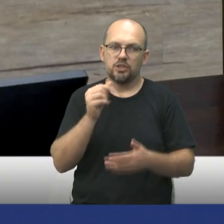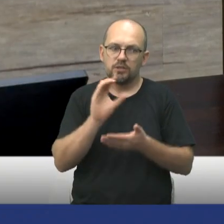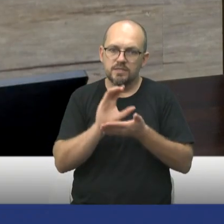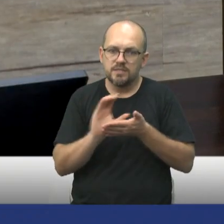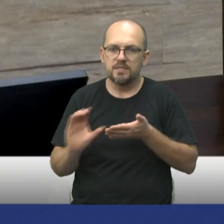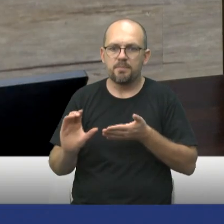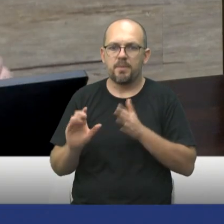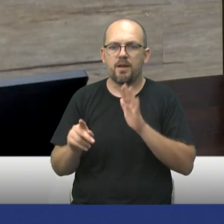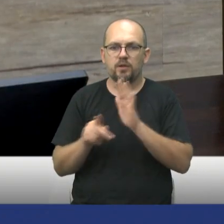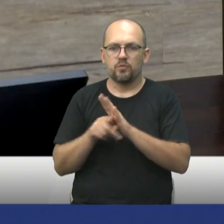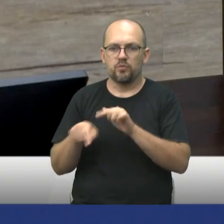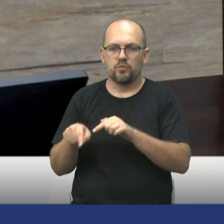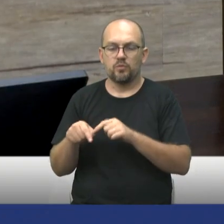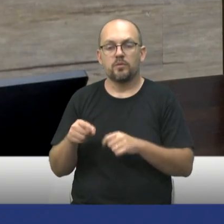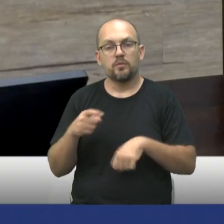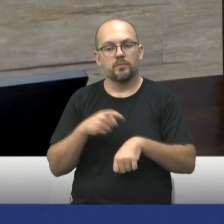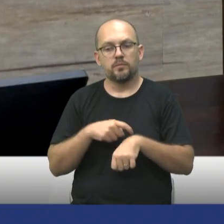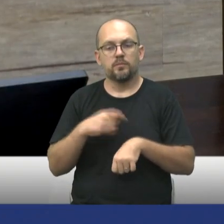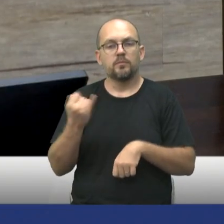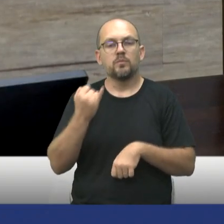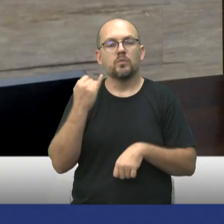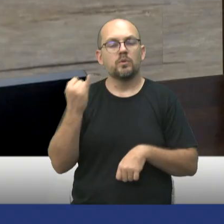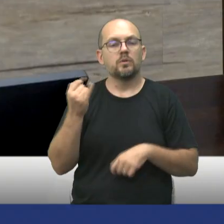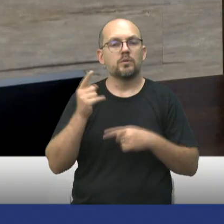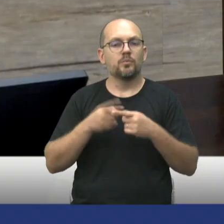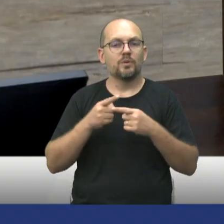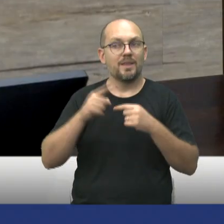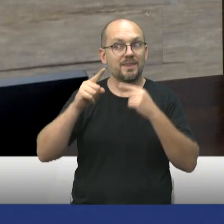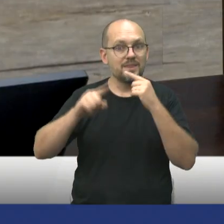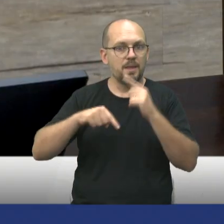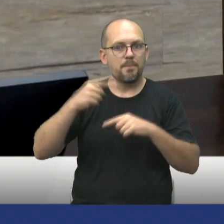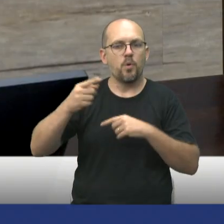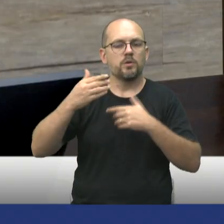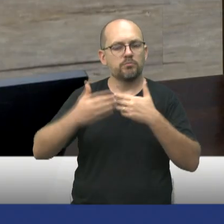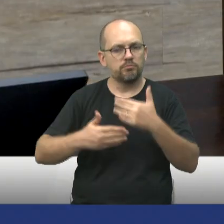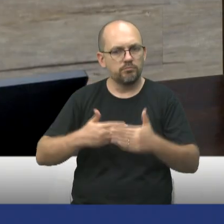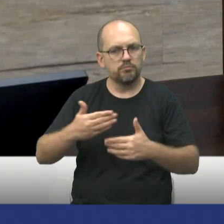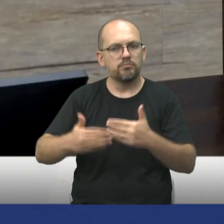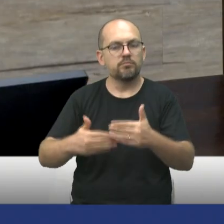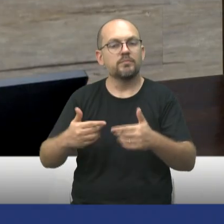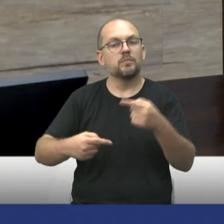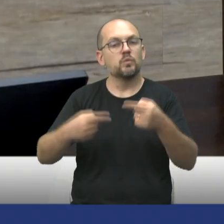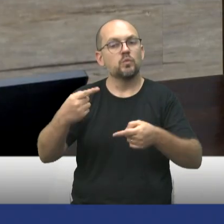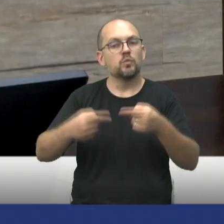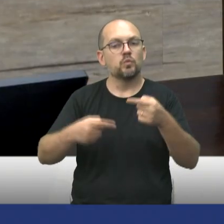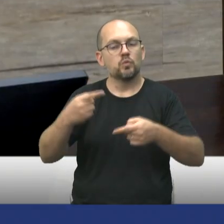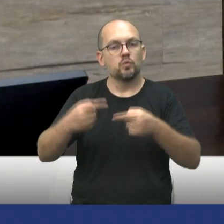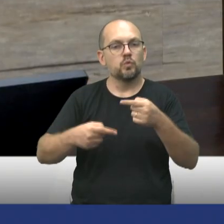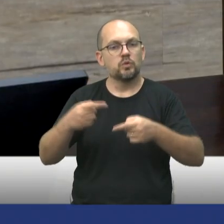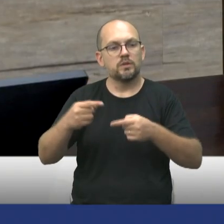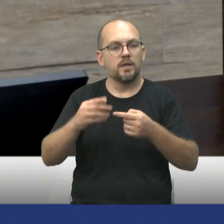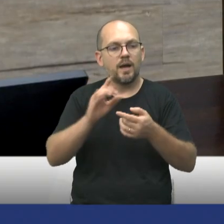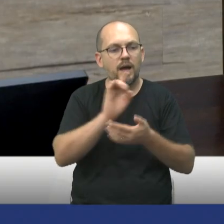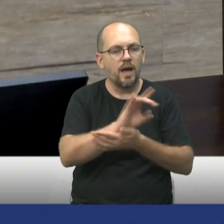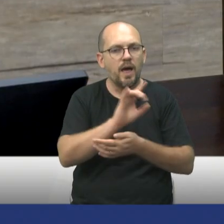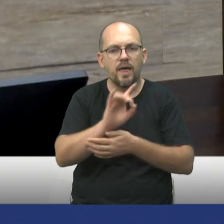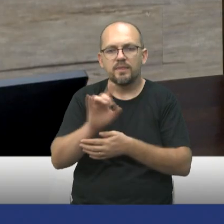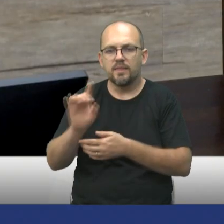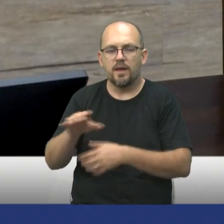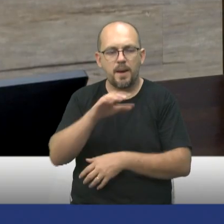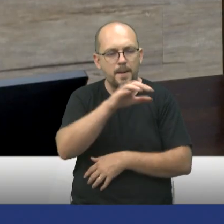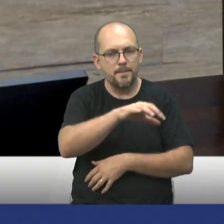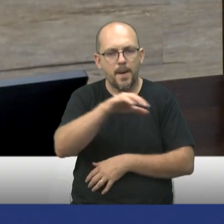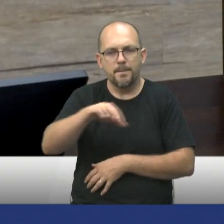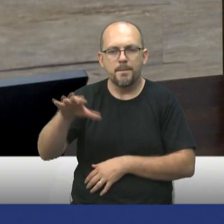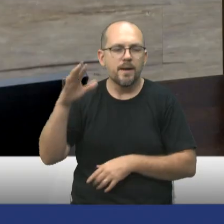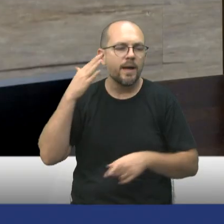importante esse momento, né, para a gente poder depois avançar e discutir separadamente com cada entidade, para